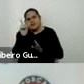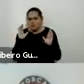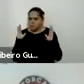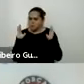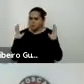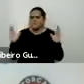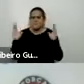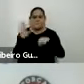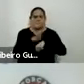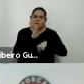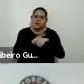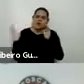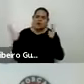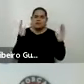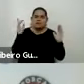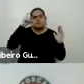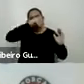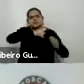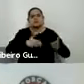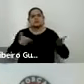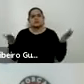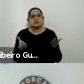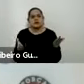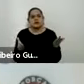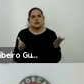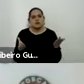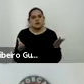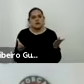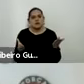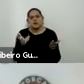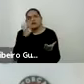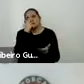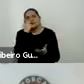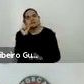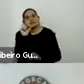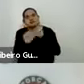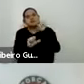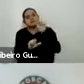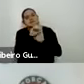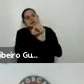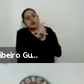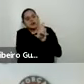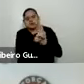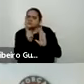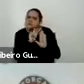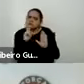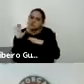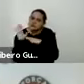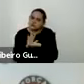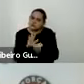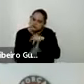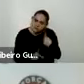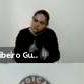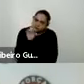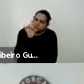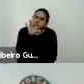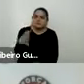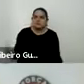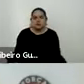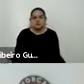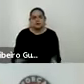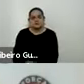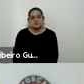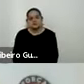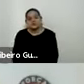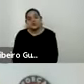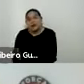Constituição. Eles estão tratando isso como se estivessem reescrevendo uma Constituição. É isso, João. A gente se encontra amanhã. Tomara que